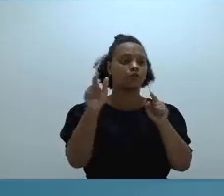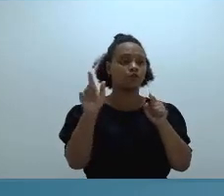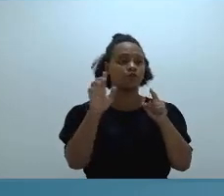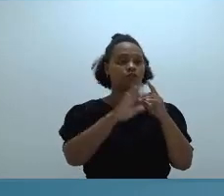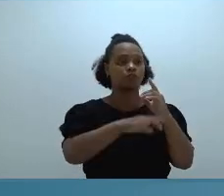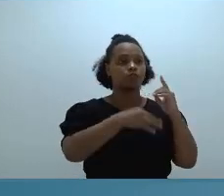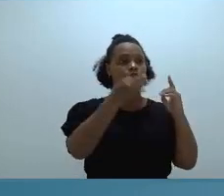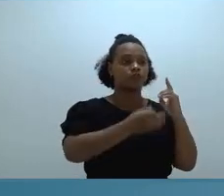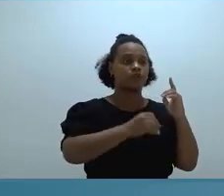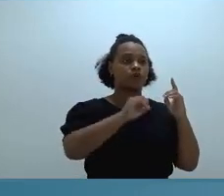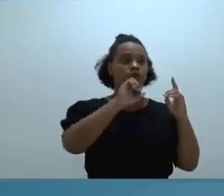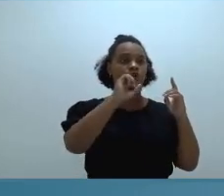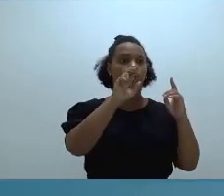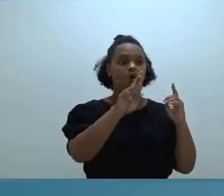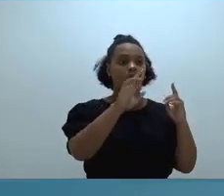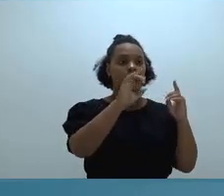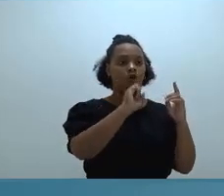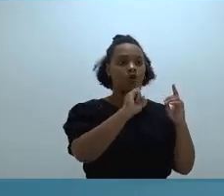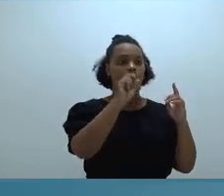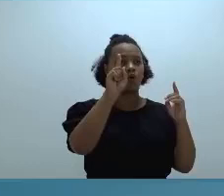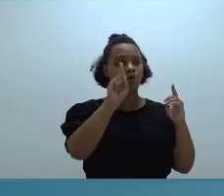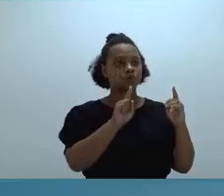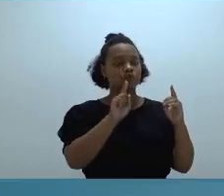Embargadora Edith.